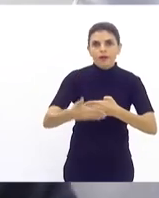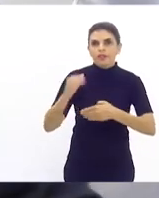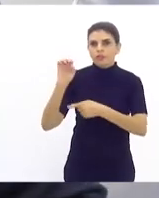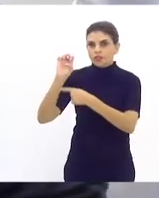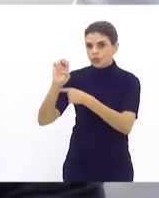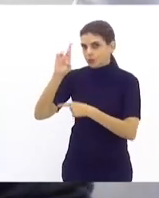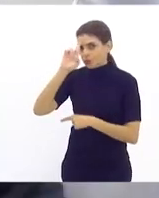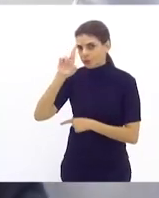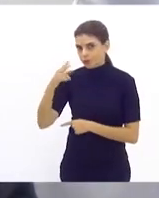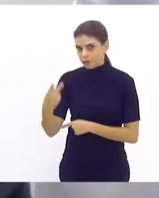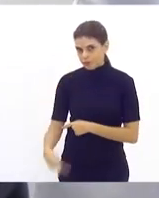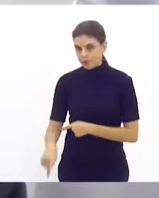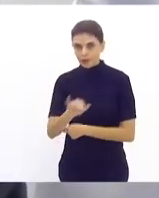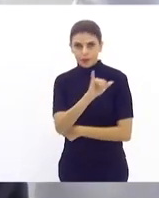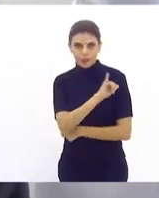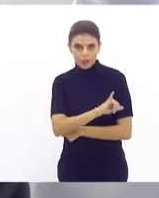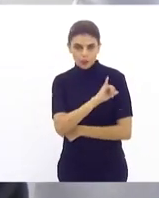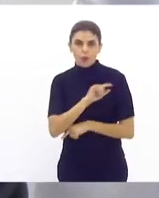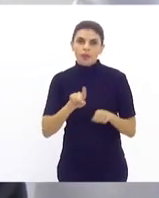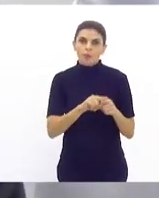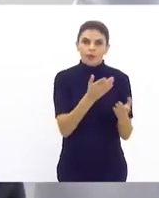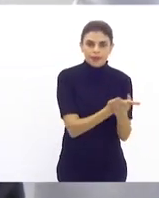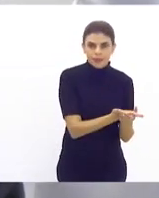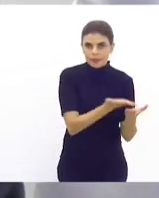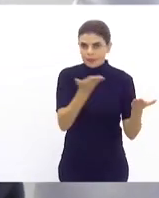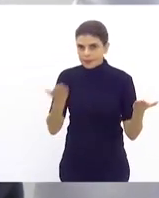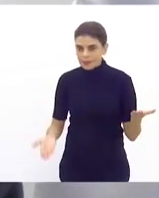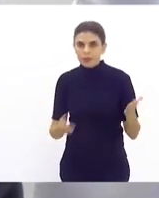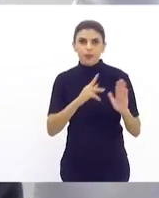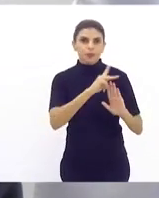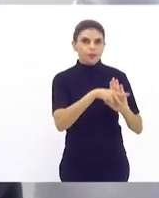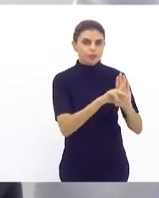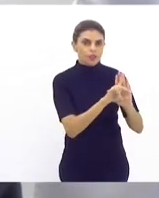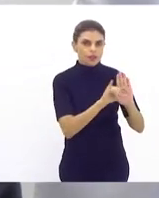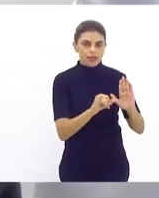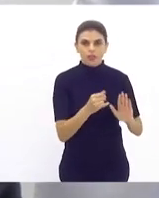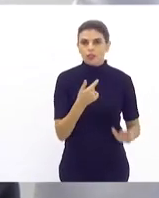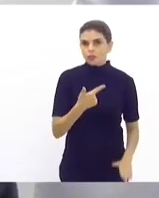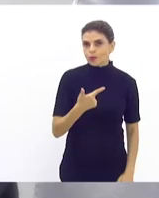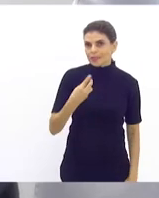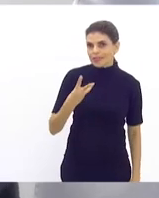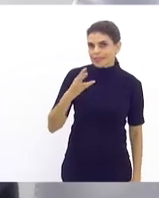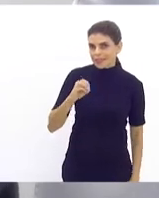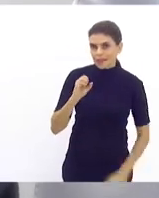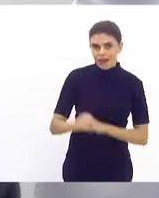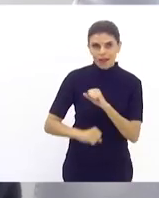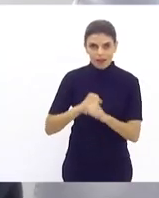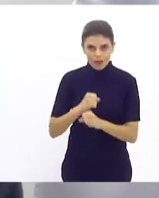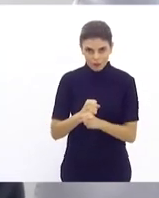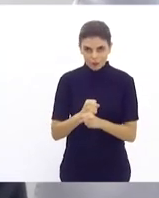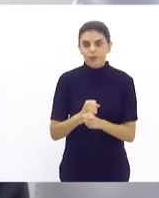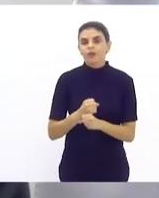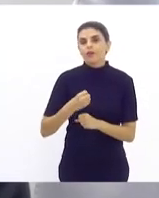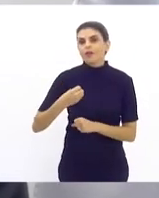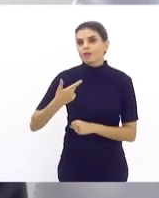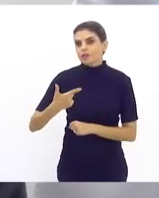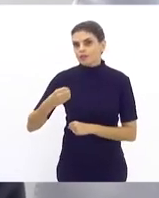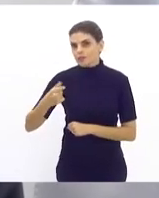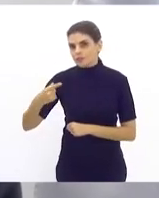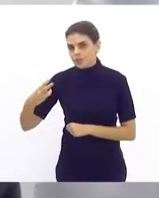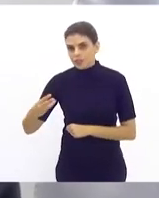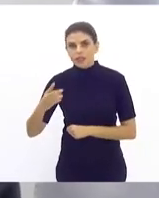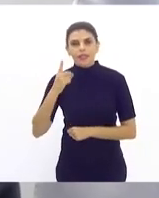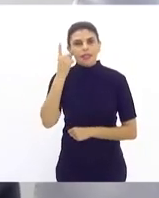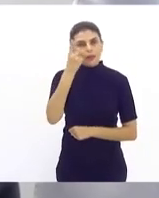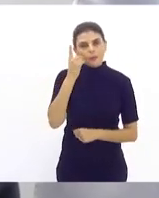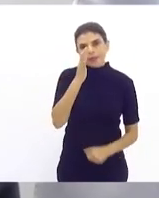Janeiro. E vou também te retirar de pauta o PL número 230 de 23, que é o 30 da pauta, de autoria do deputado